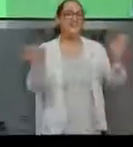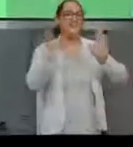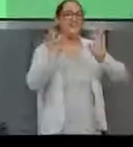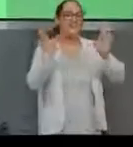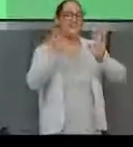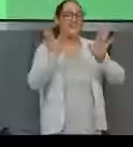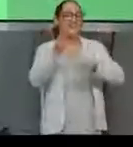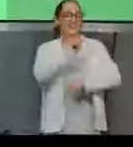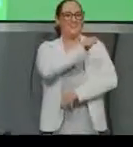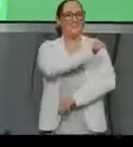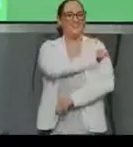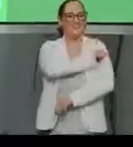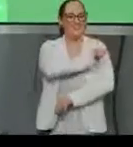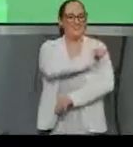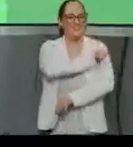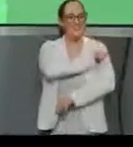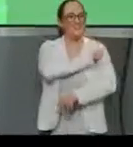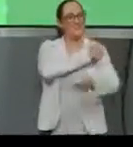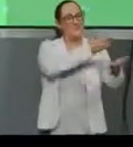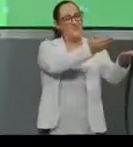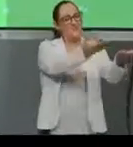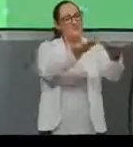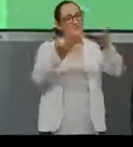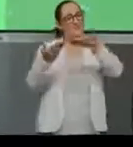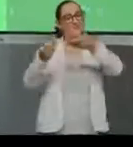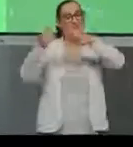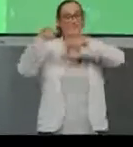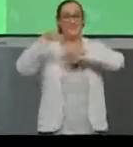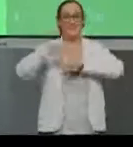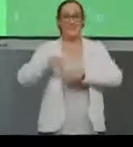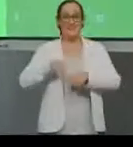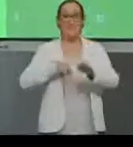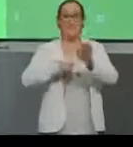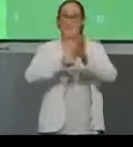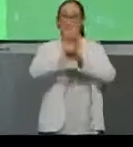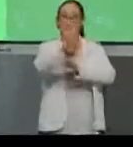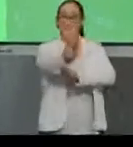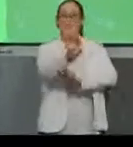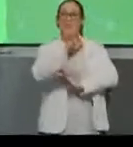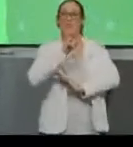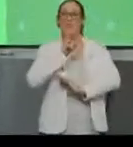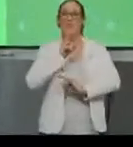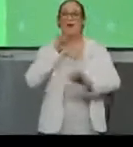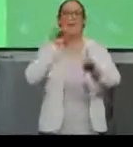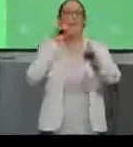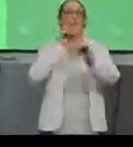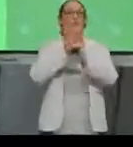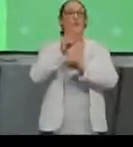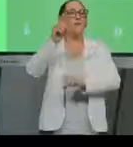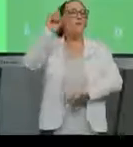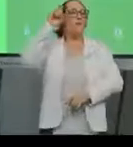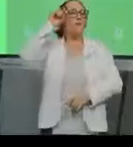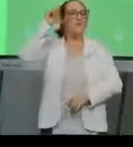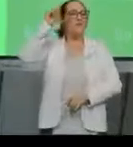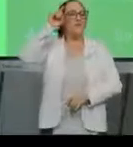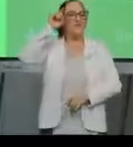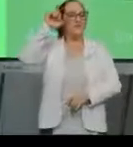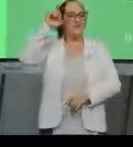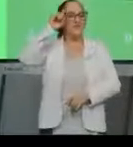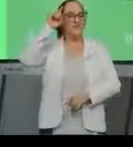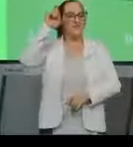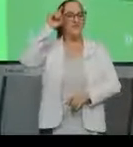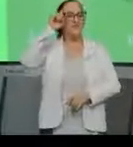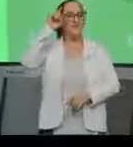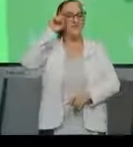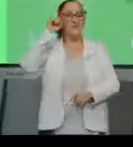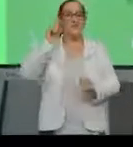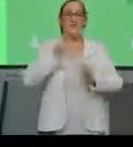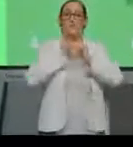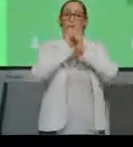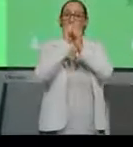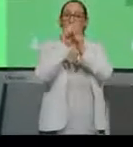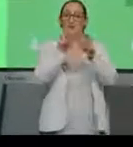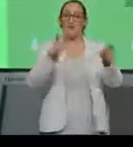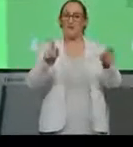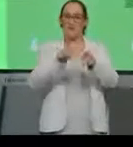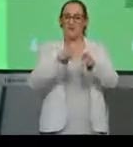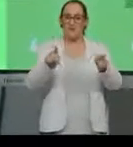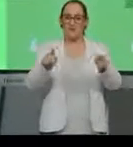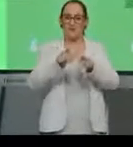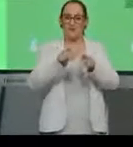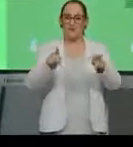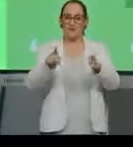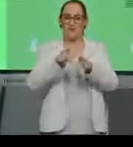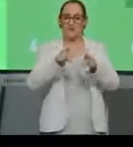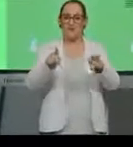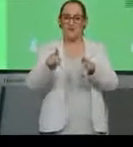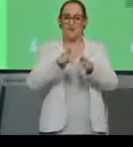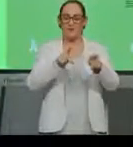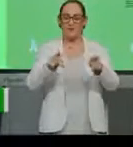Olá, estudante! Seja bem-vindo ao Tira Dúvidas, nosso encontro diário e ao vivo com os professores do programa Se Liga